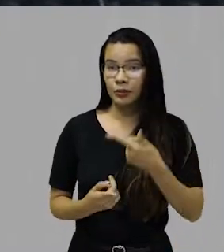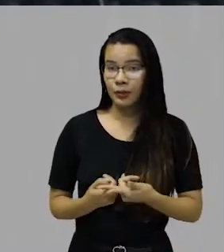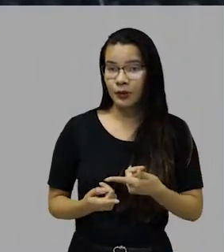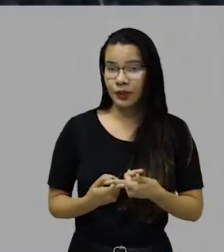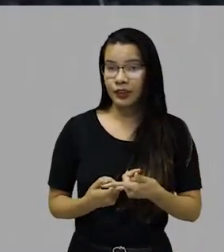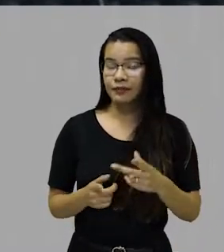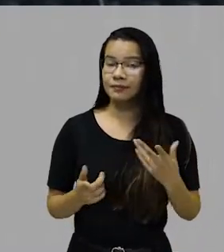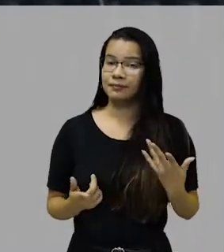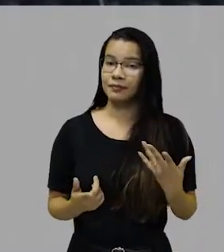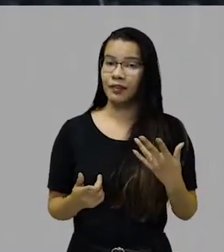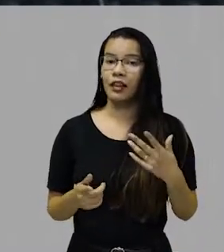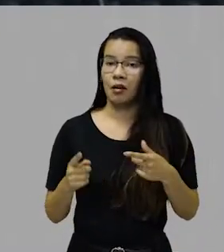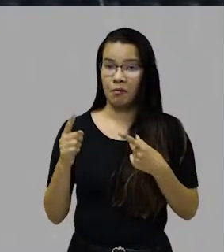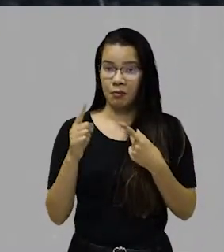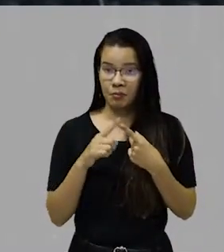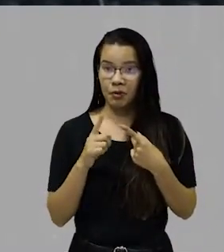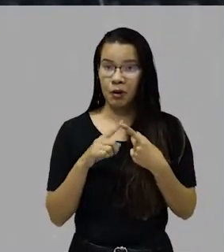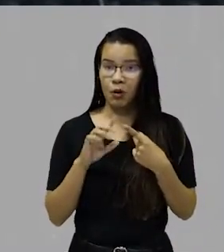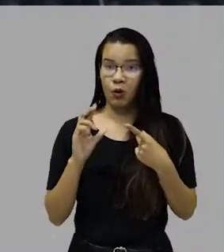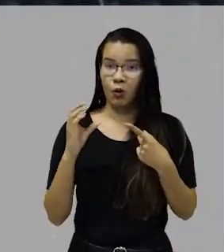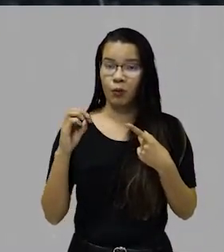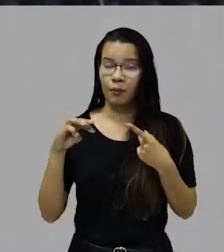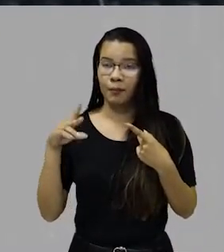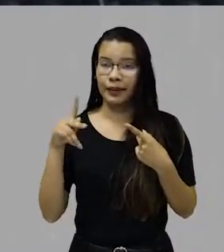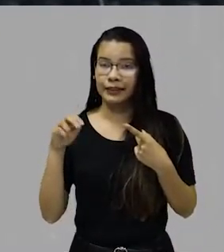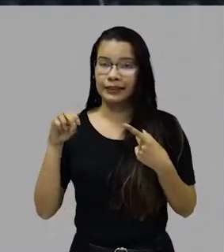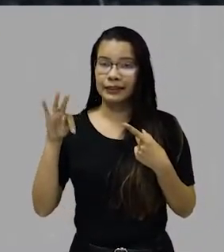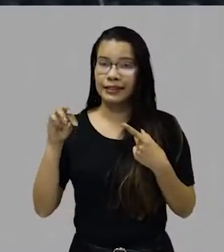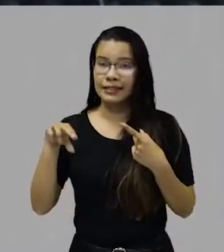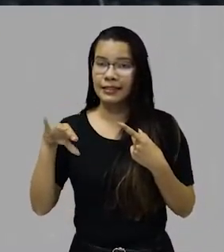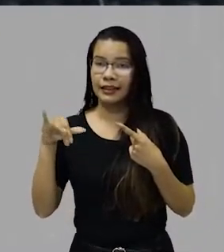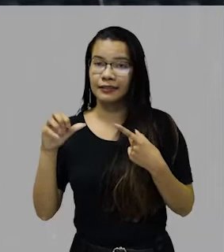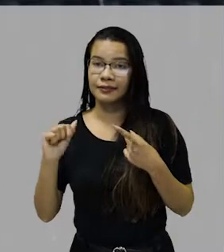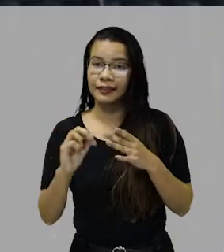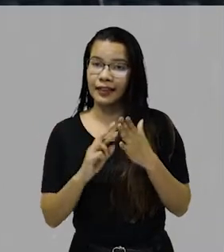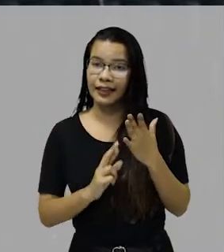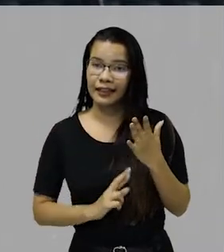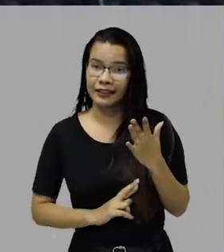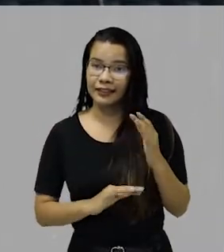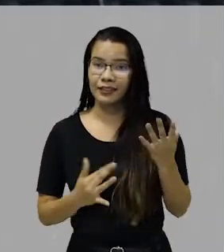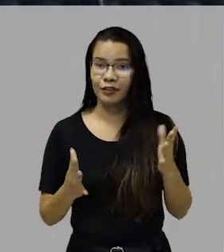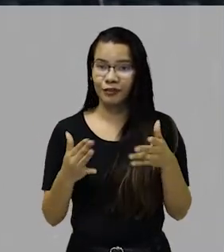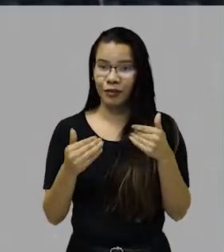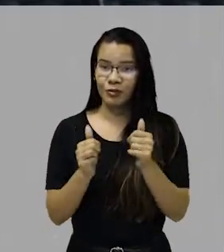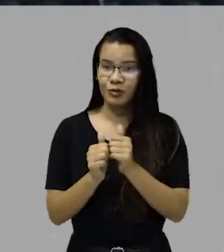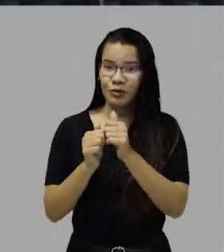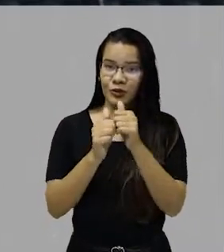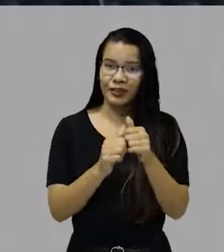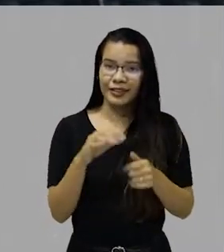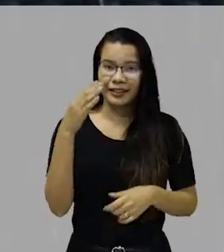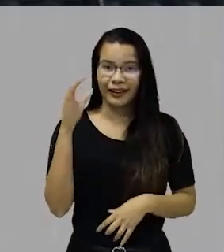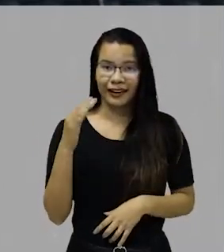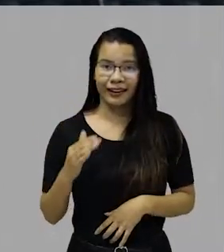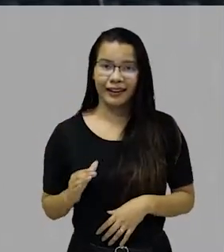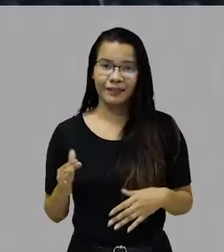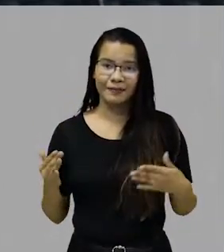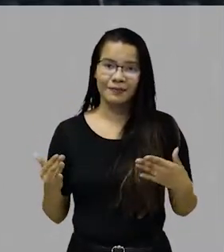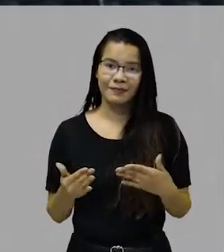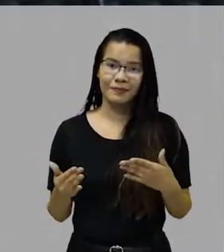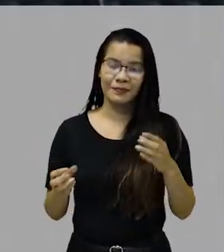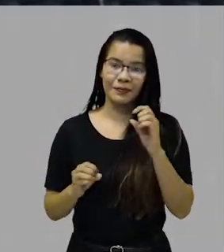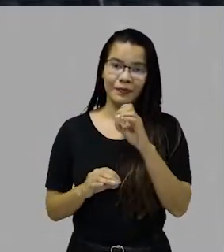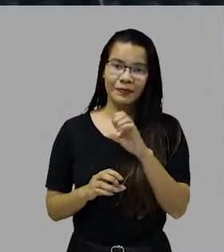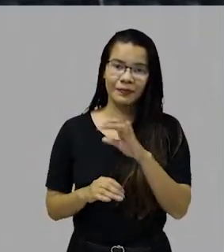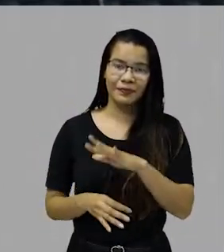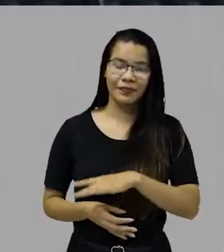a competência 1 da redação, tá certo? Então, fica comigo, Cacau Sotero, na nossa aula de hoje. Vamos